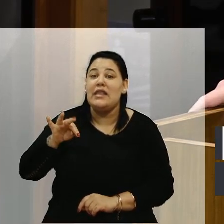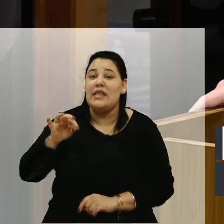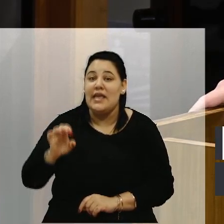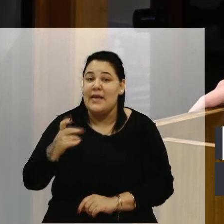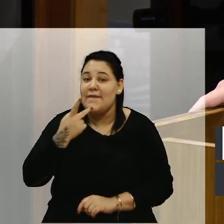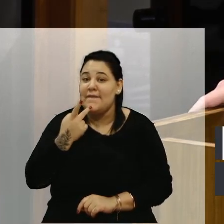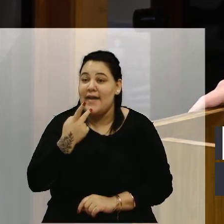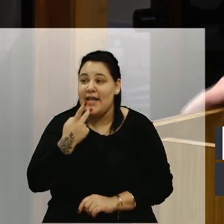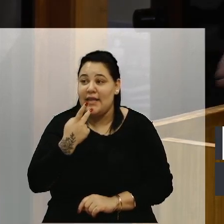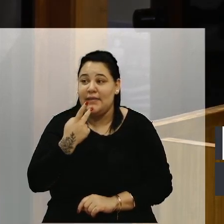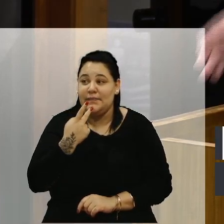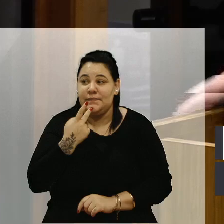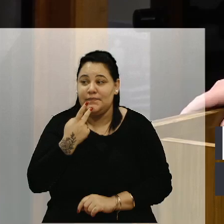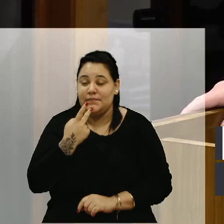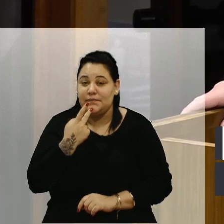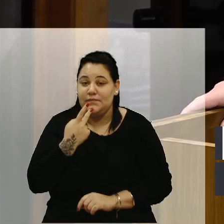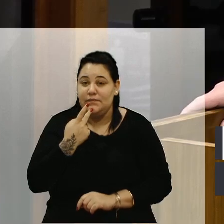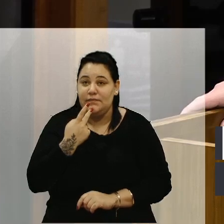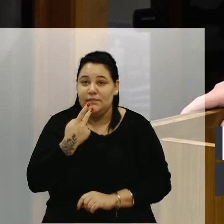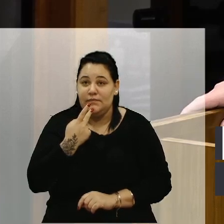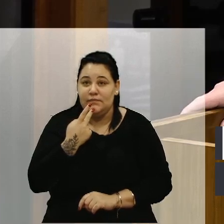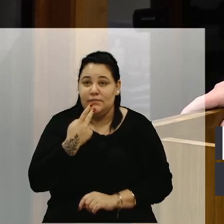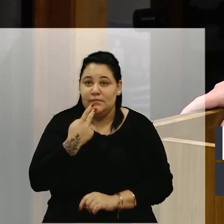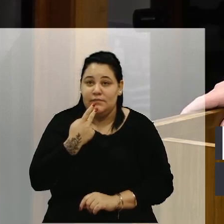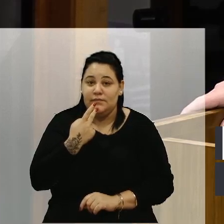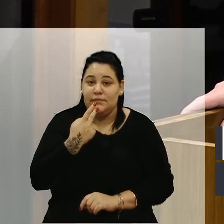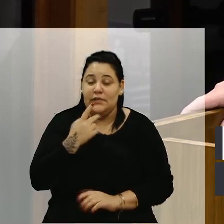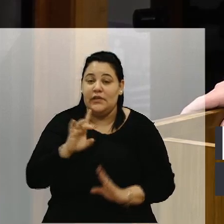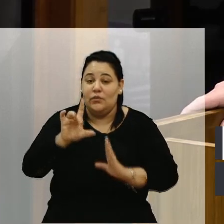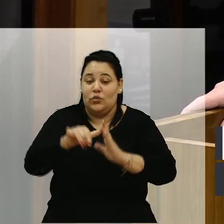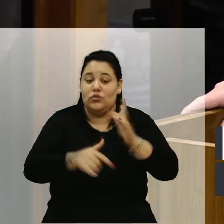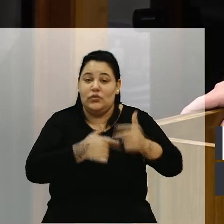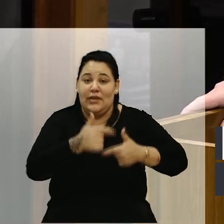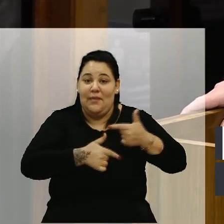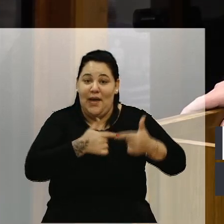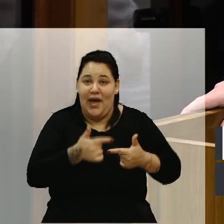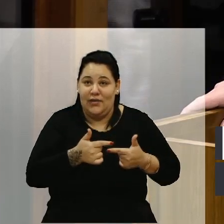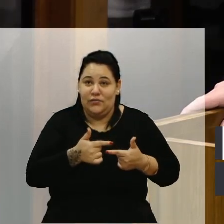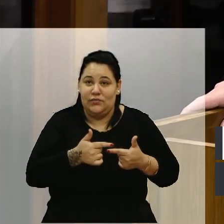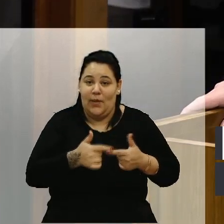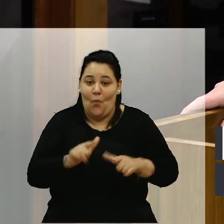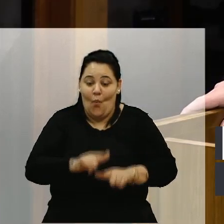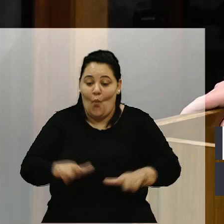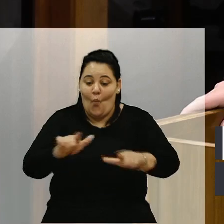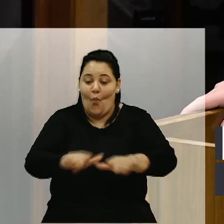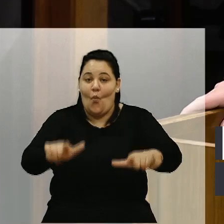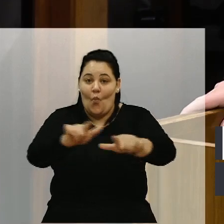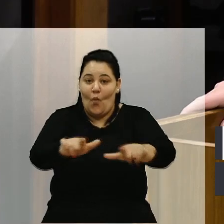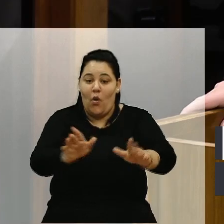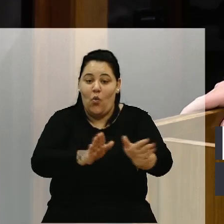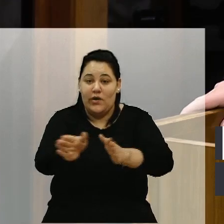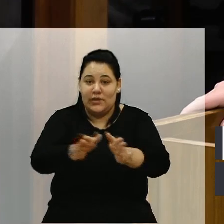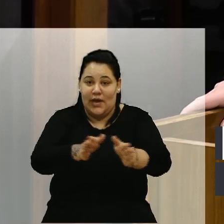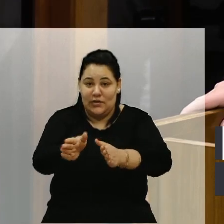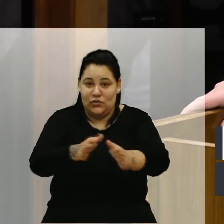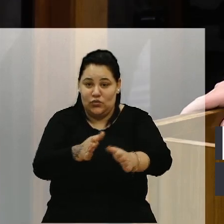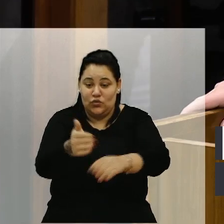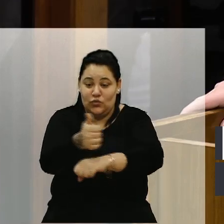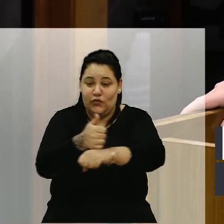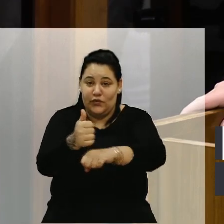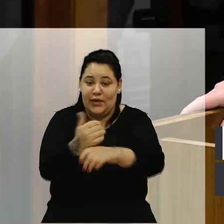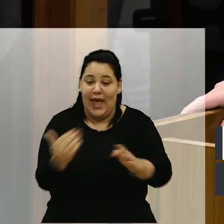conforme o Iratã, após o trabalho de desobstrução e acesso das equipes aos pontos